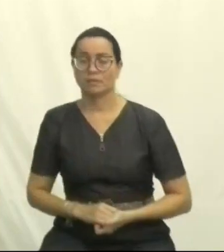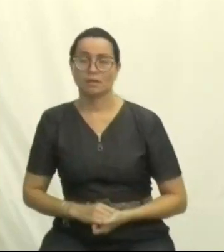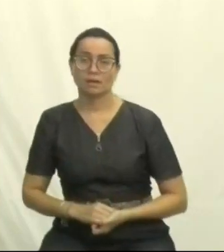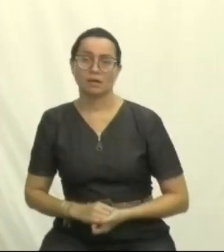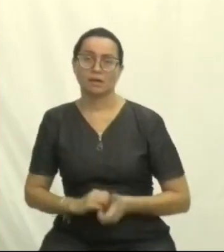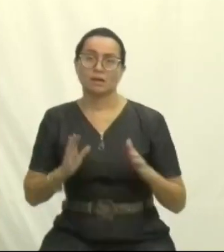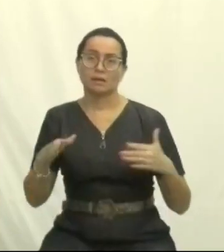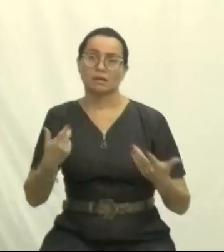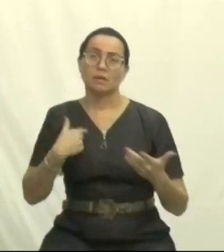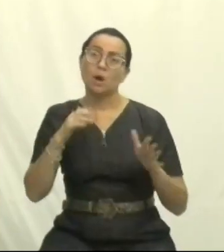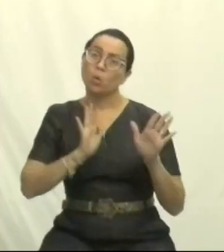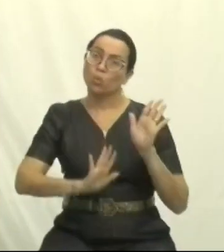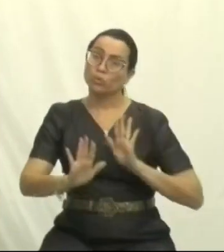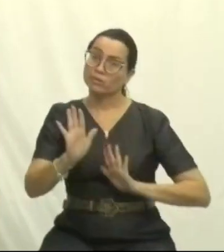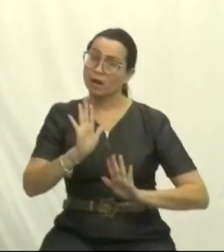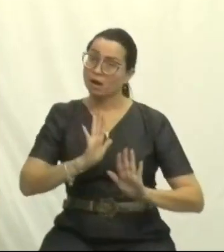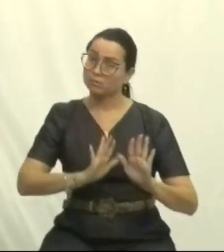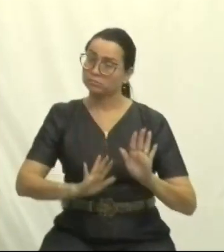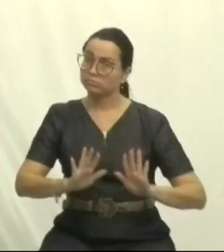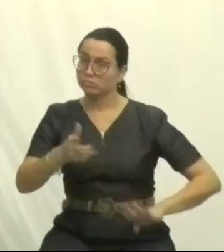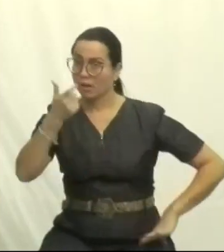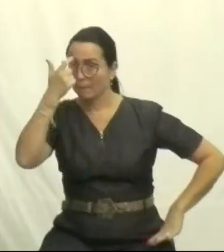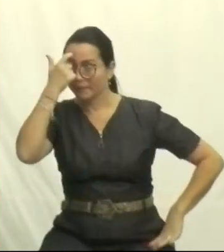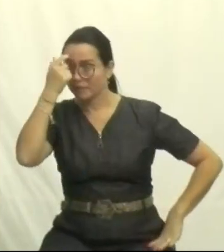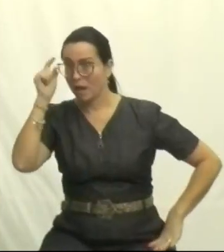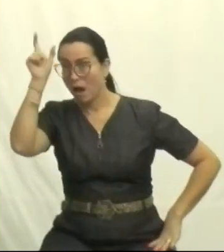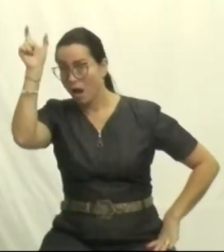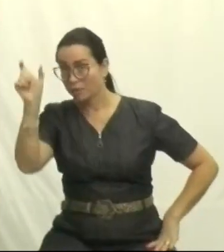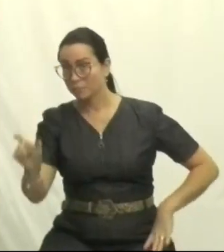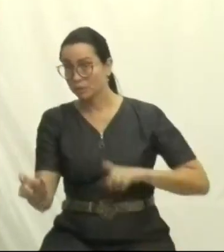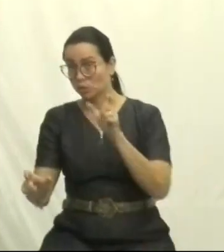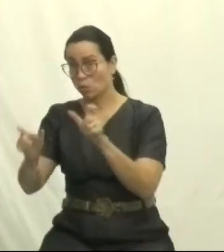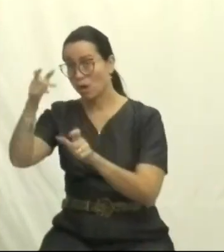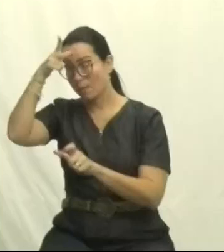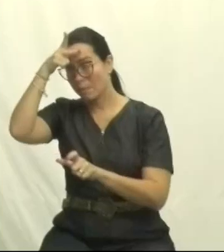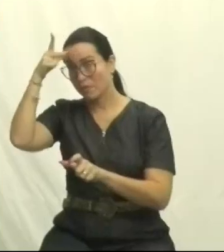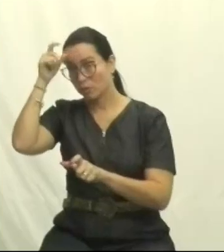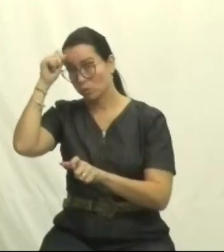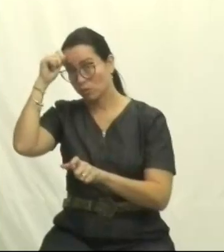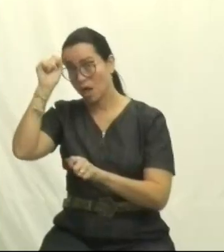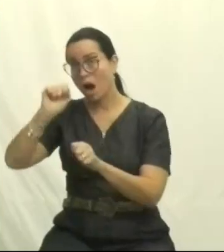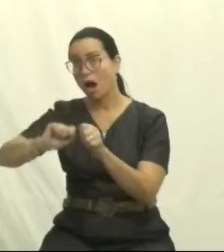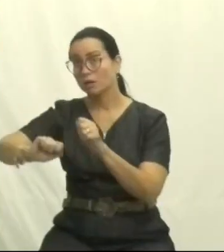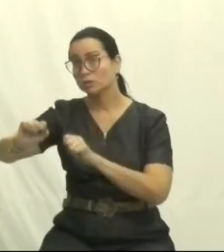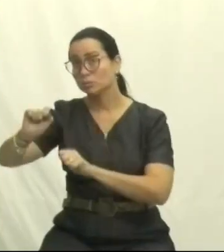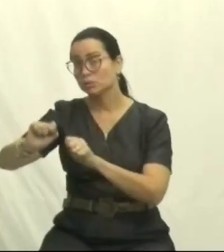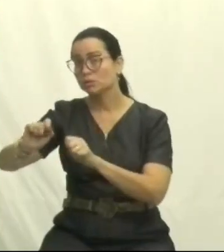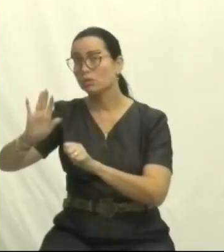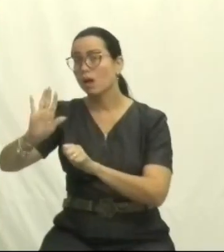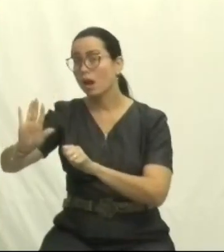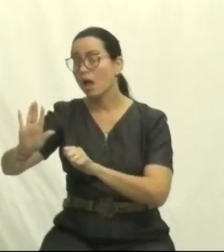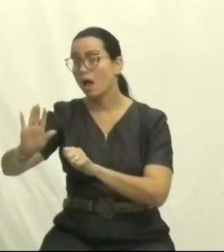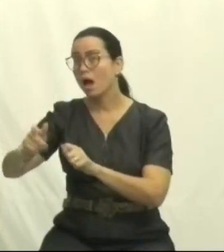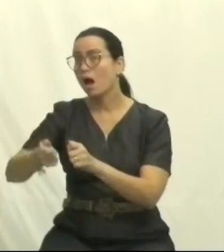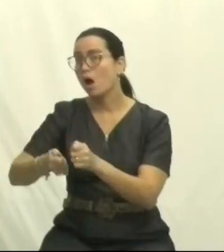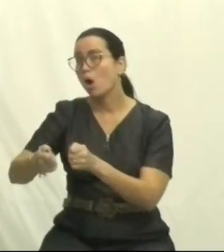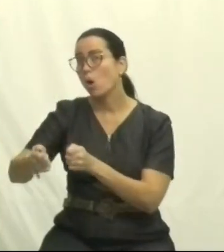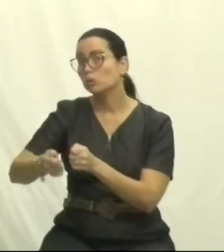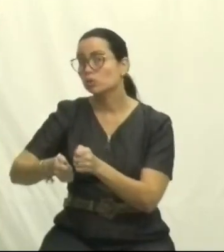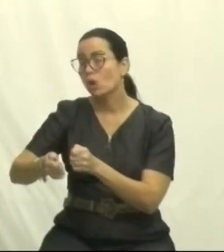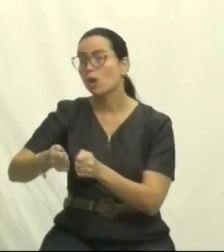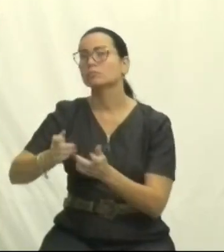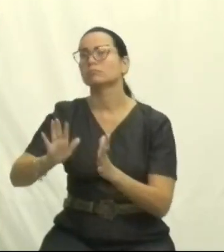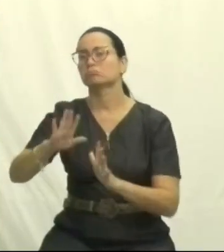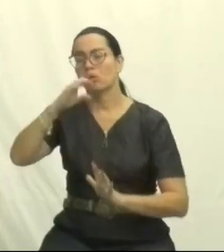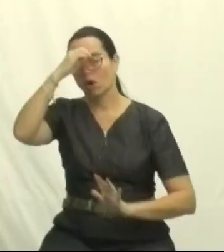de presumir a inocência dos nossos gestores, nesse caso, separando dessa operação. A matéria também